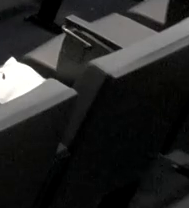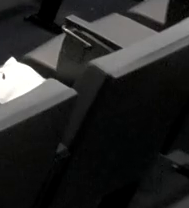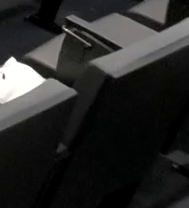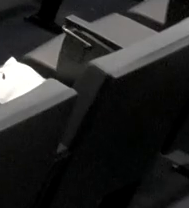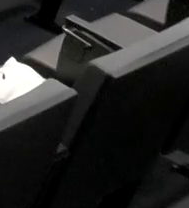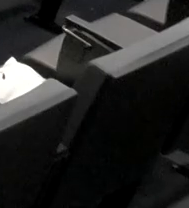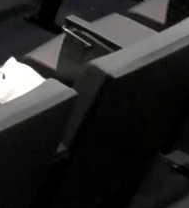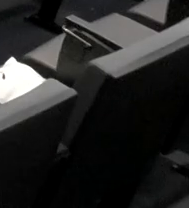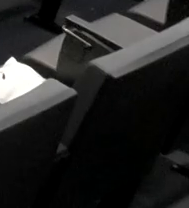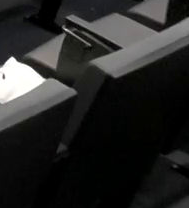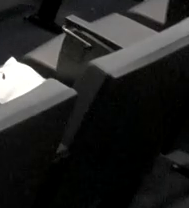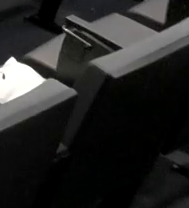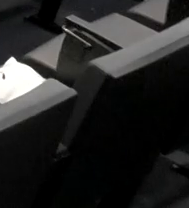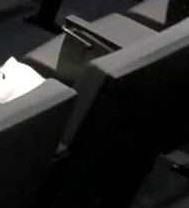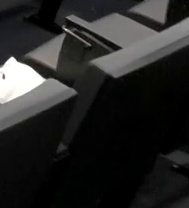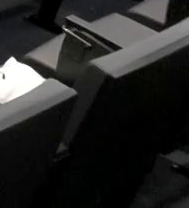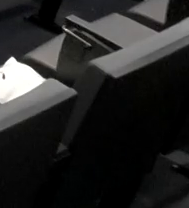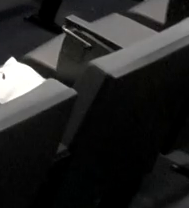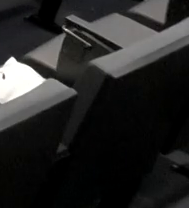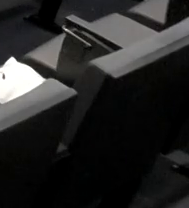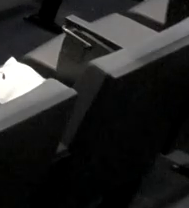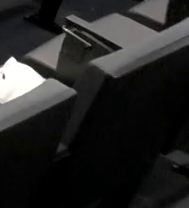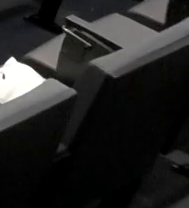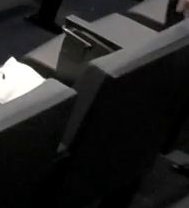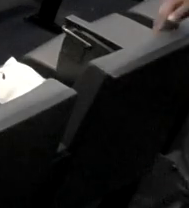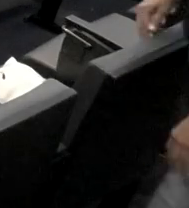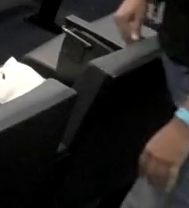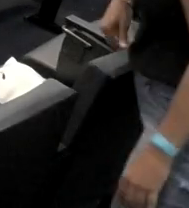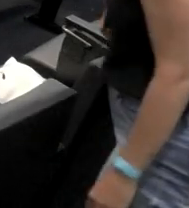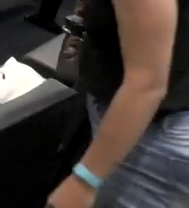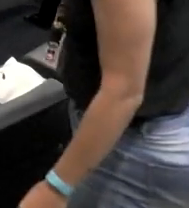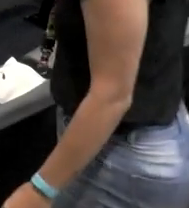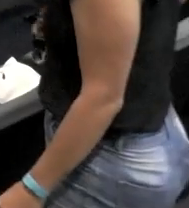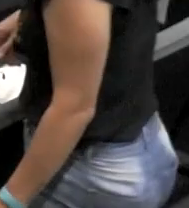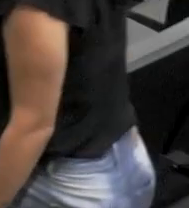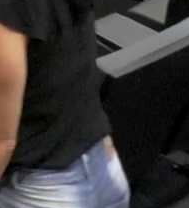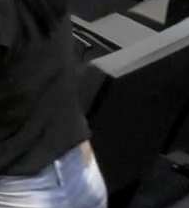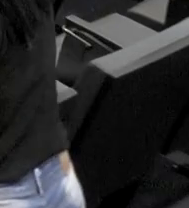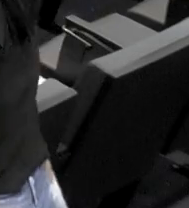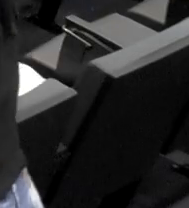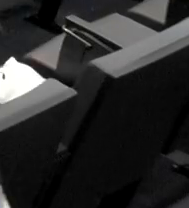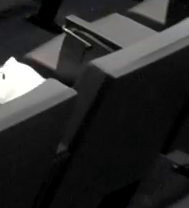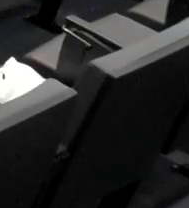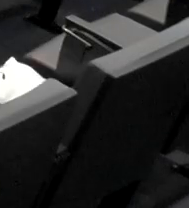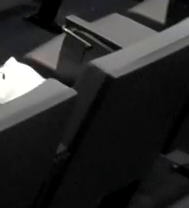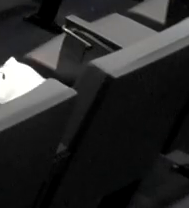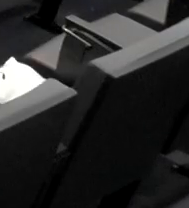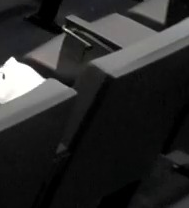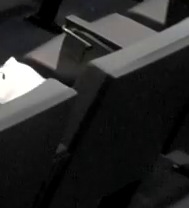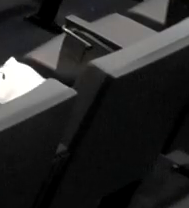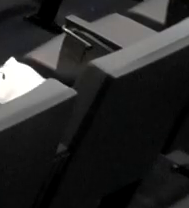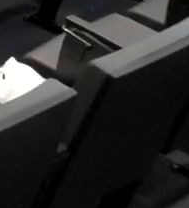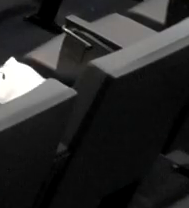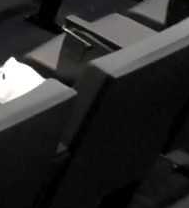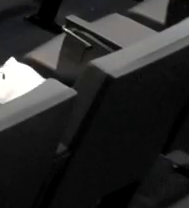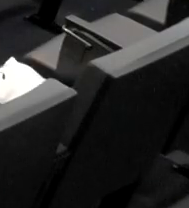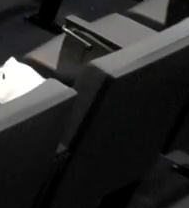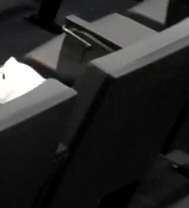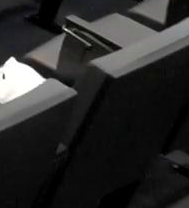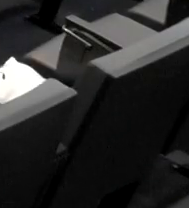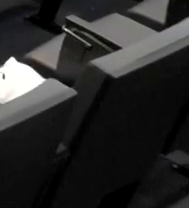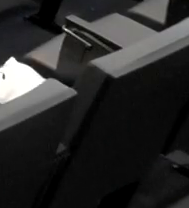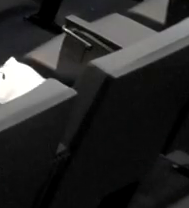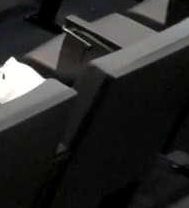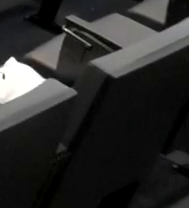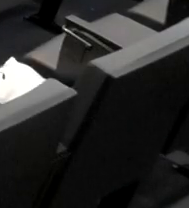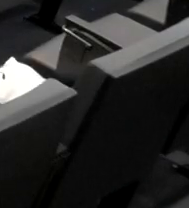Vereador quer eu vou eu vou fazer o seguinte agora tem uma lista aqui de pessoas mas quem quiser eh vou abrir agora para pra gente